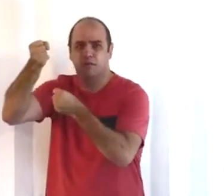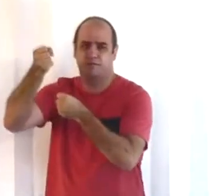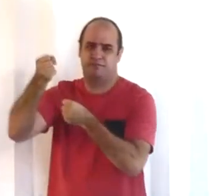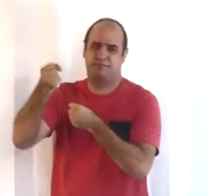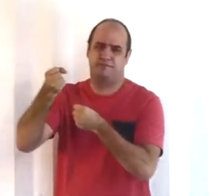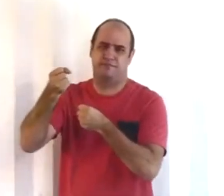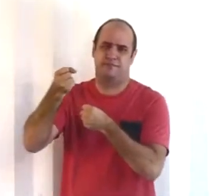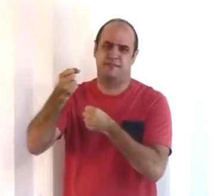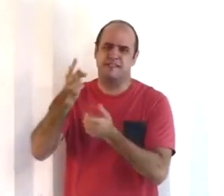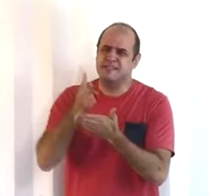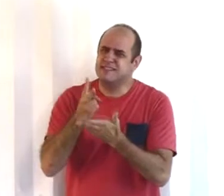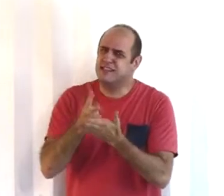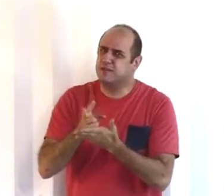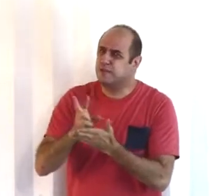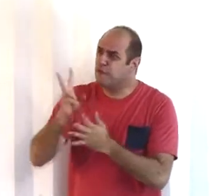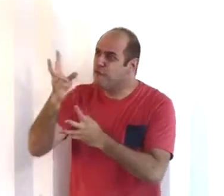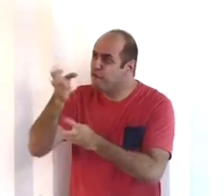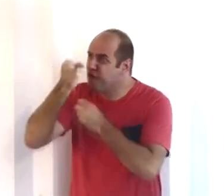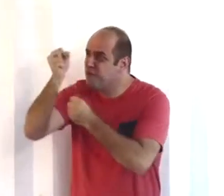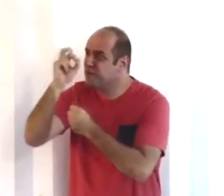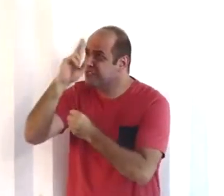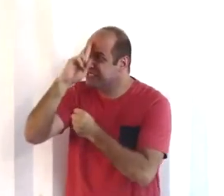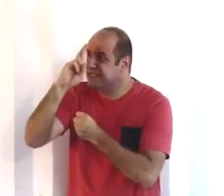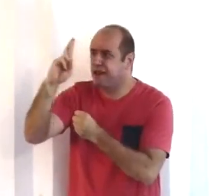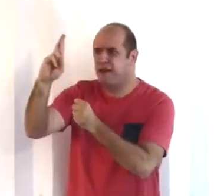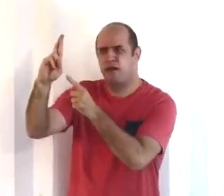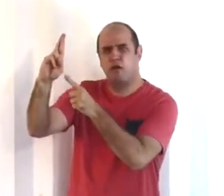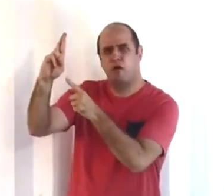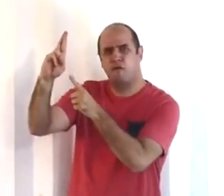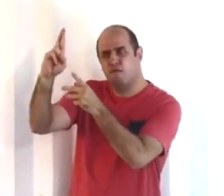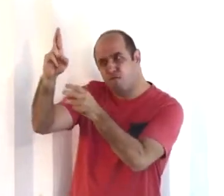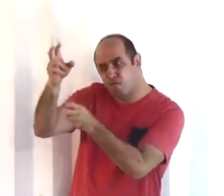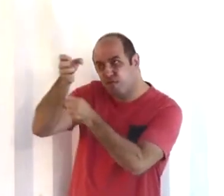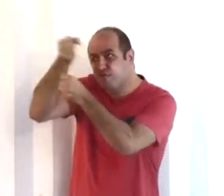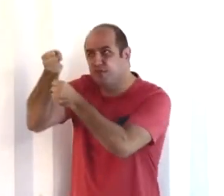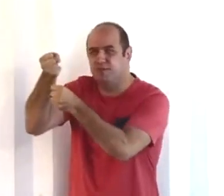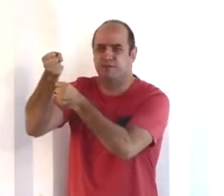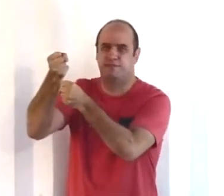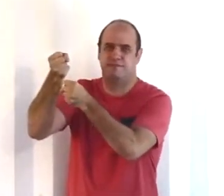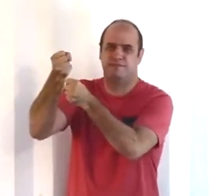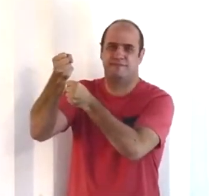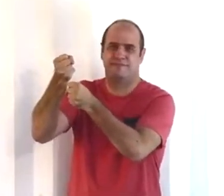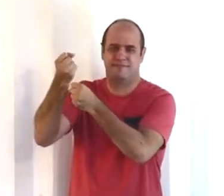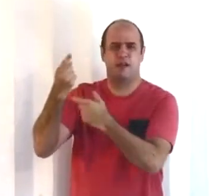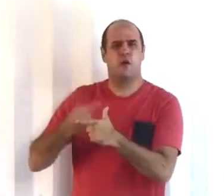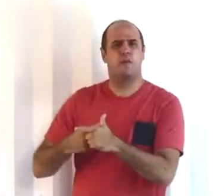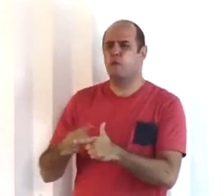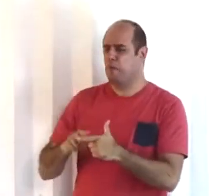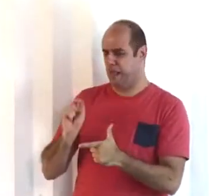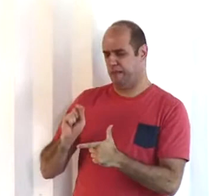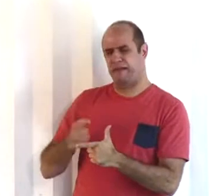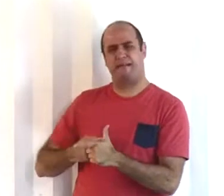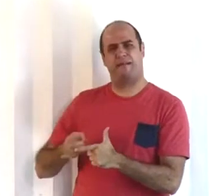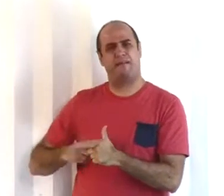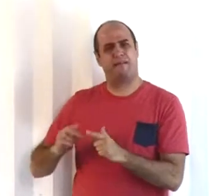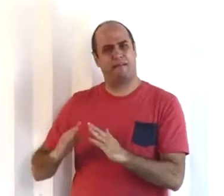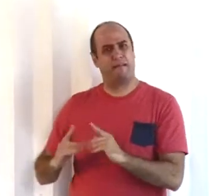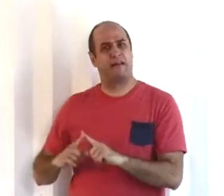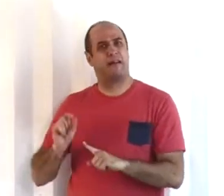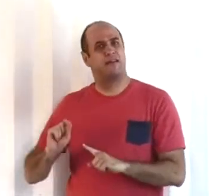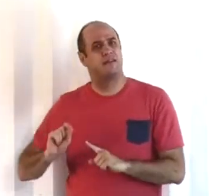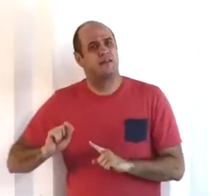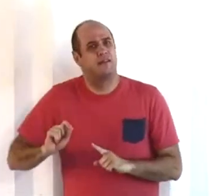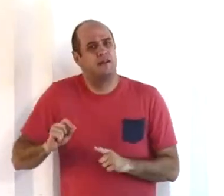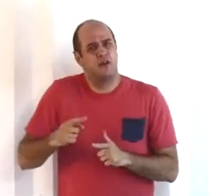no Senhor. Ela deveria permanecer firme. Qual era o problema da igreja de Filipos? O problema está um